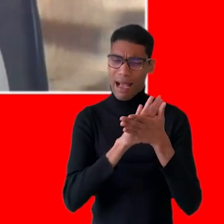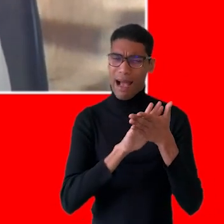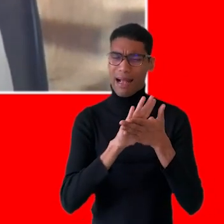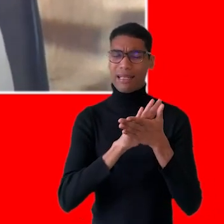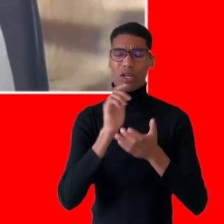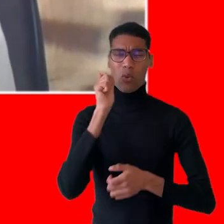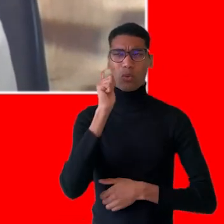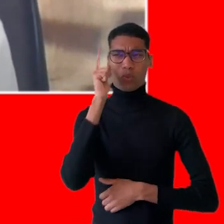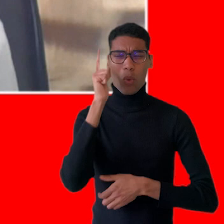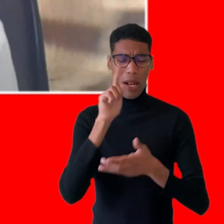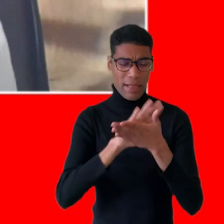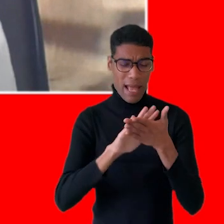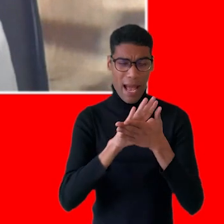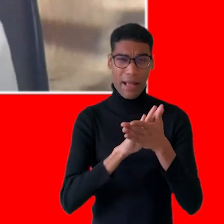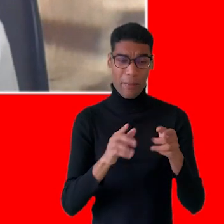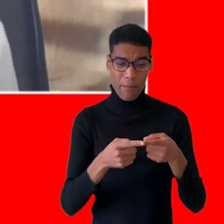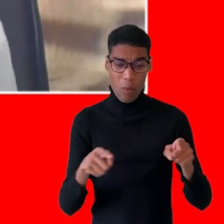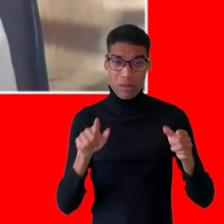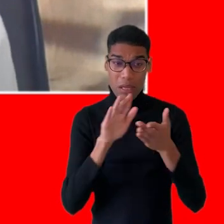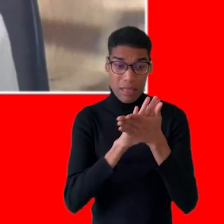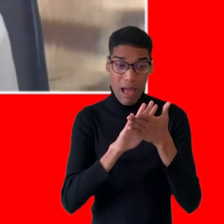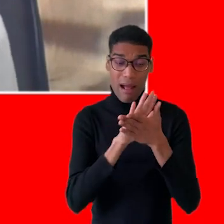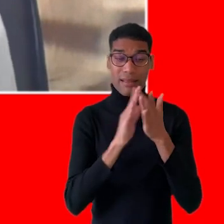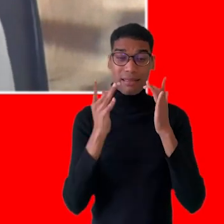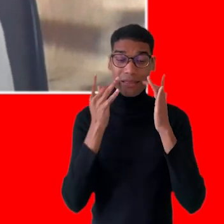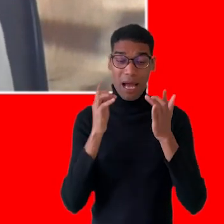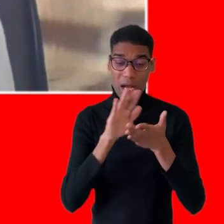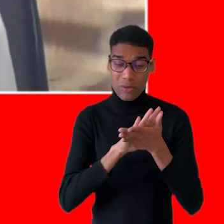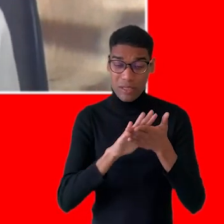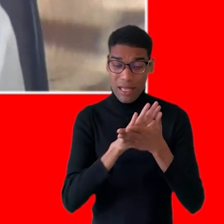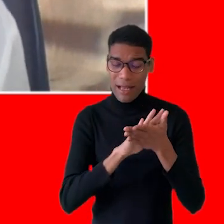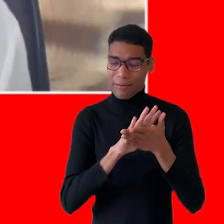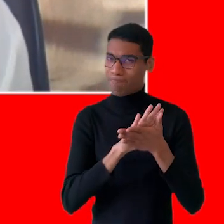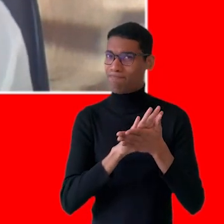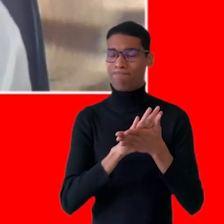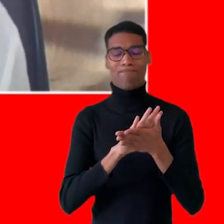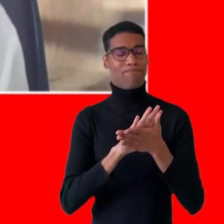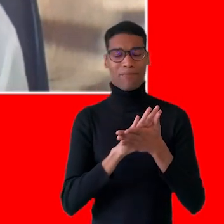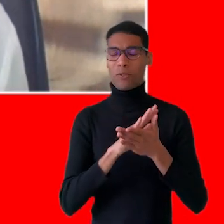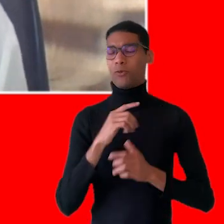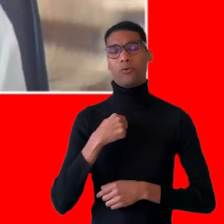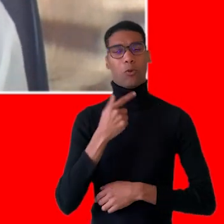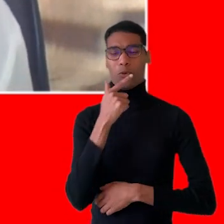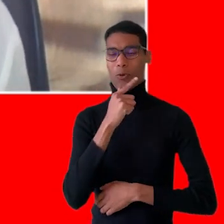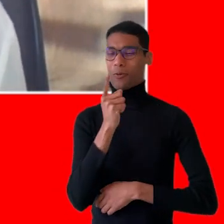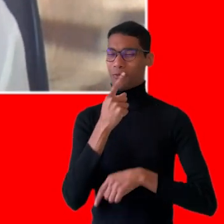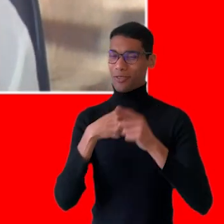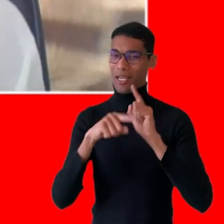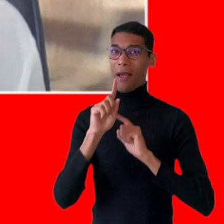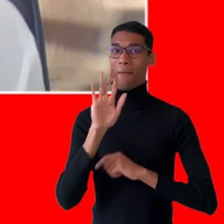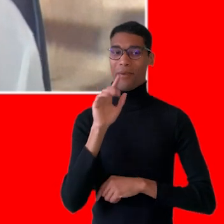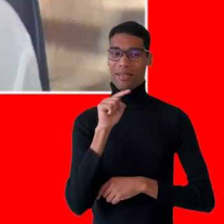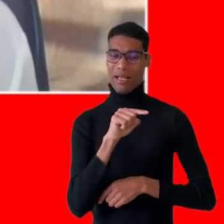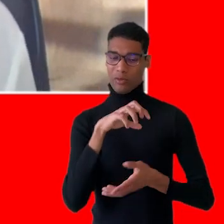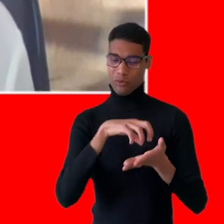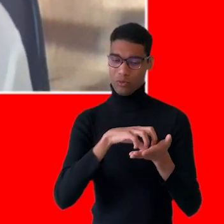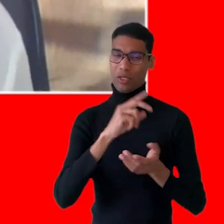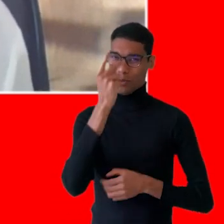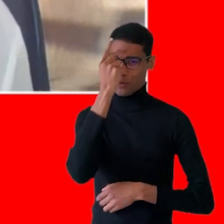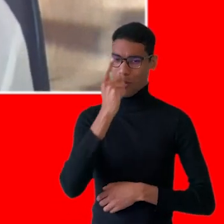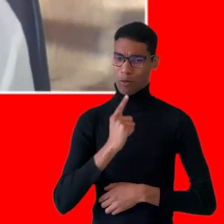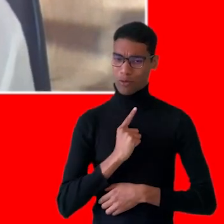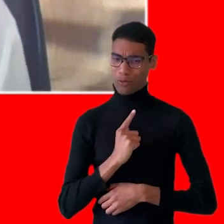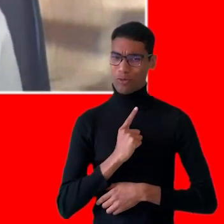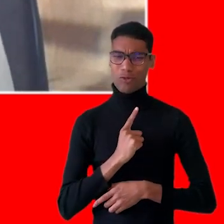sem a cultura, tudo, a música, o teatro, nossa, foi tão fundamental para mim, não só na minha trajetória